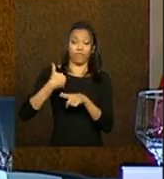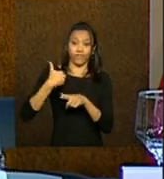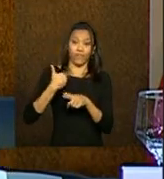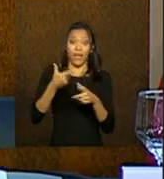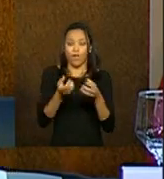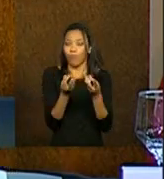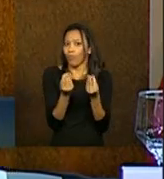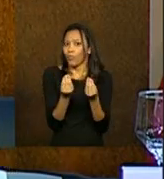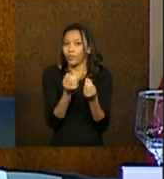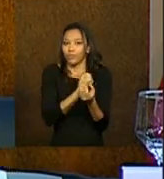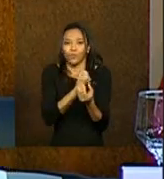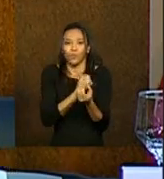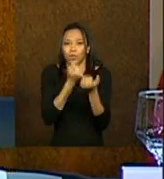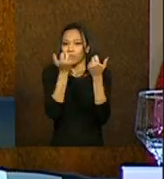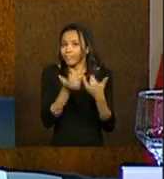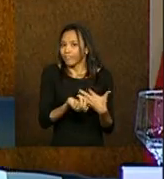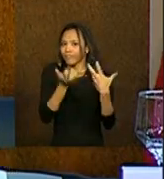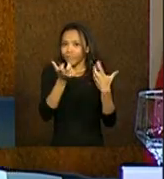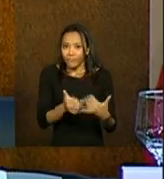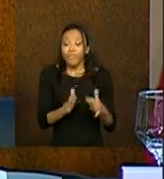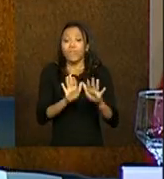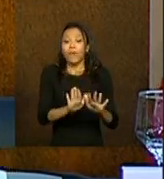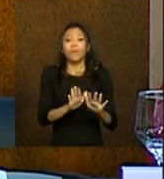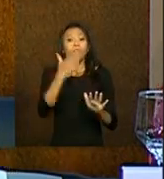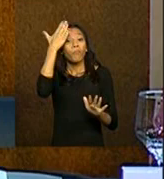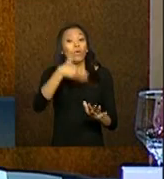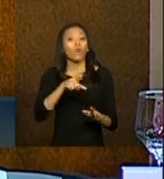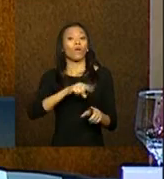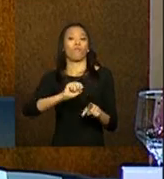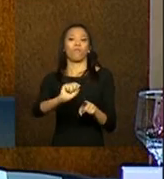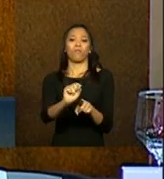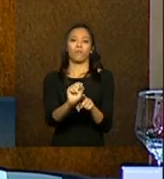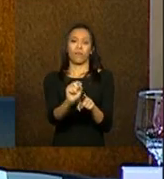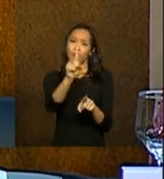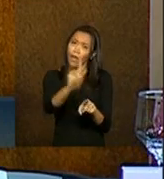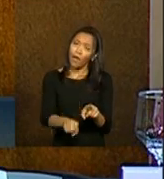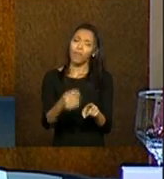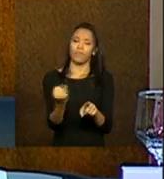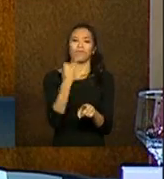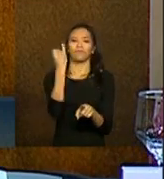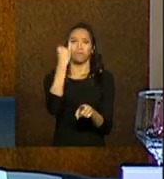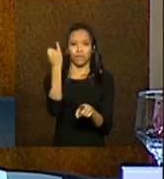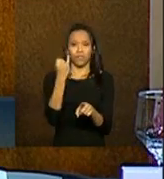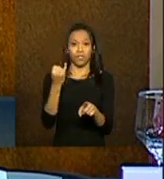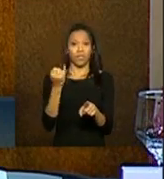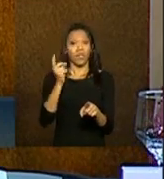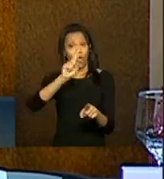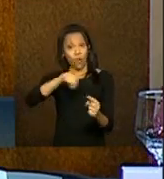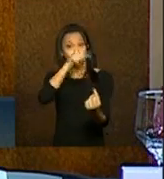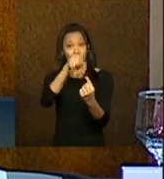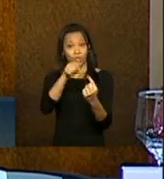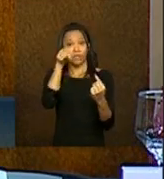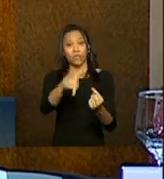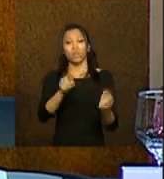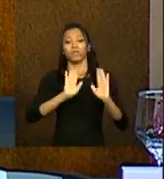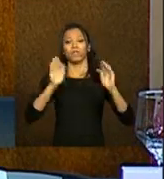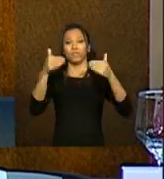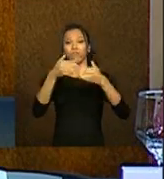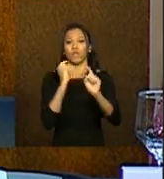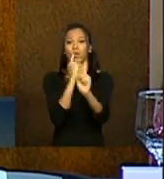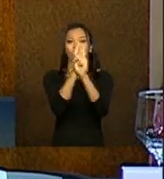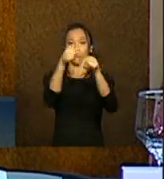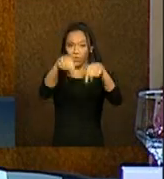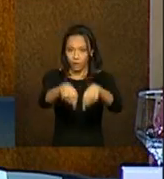eu tô fazendo aqui, mas eu acho que é importante a gente, eh, acho que é o papel deste deste fórum, entre outras